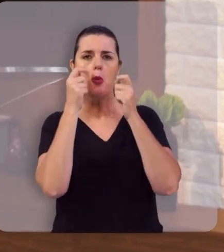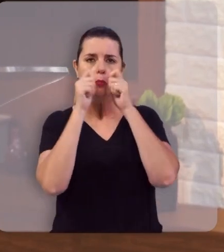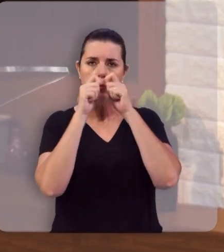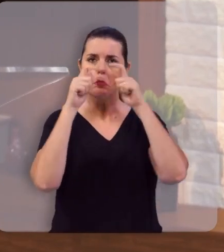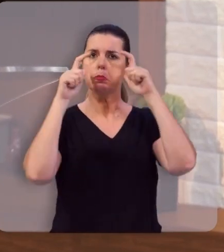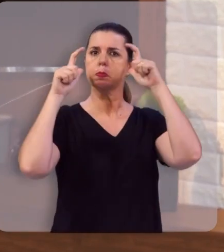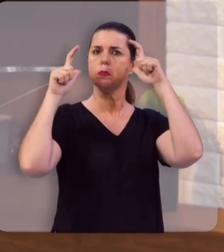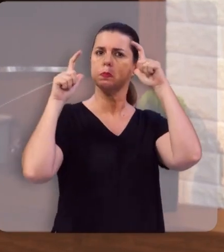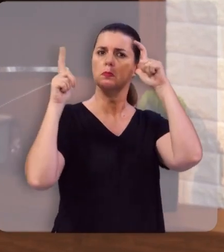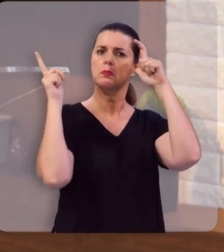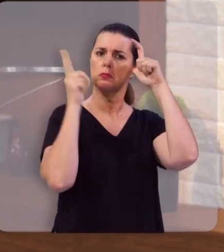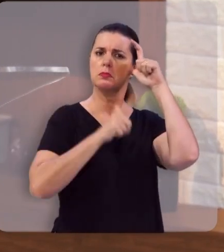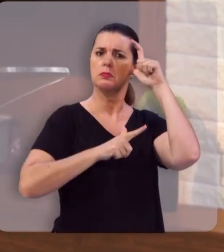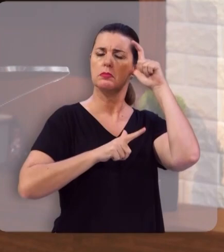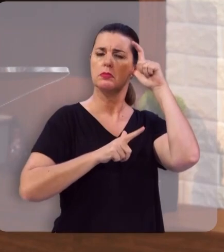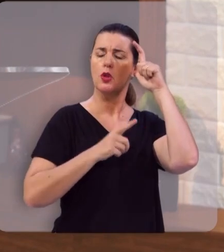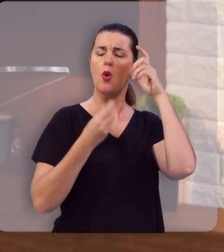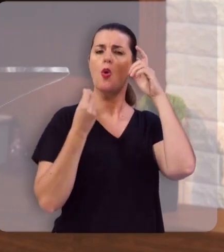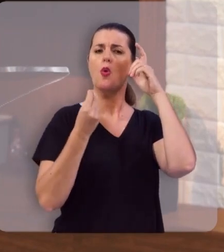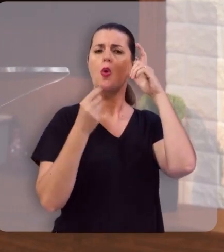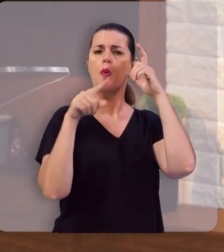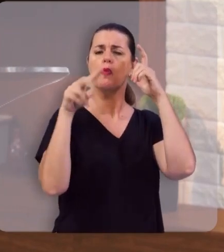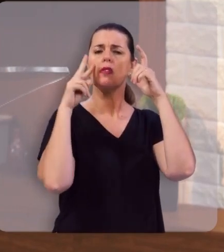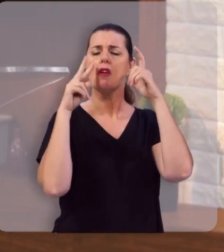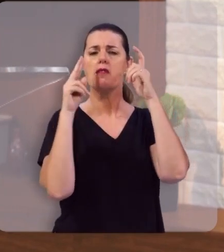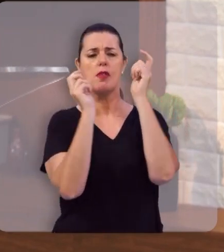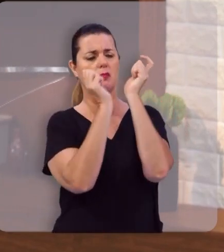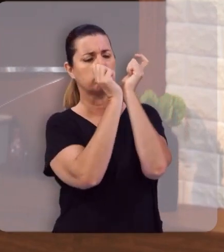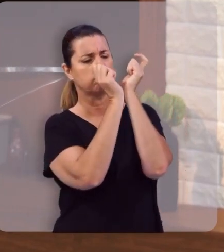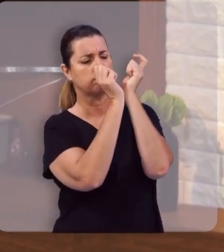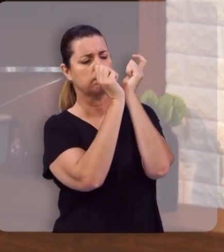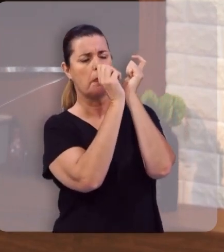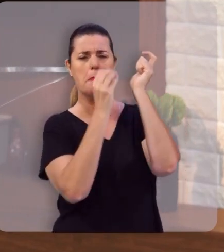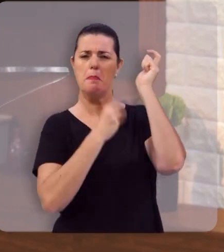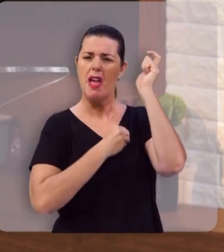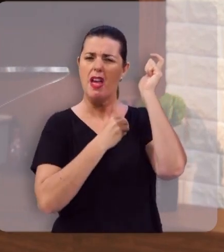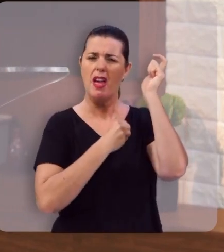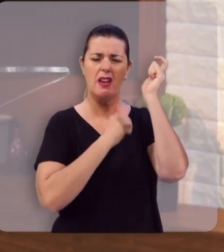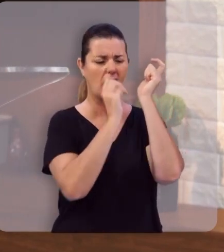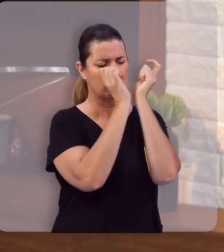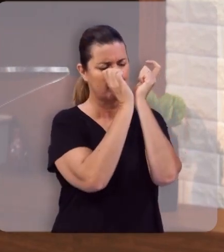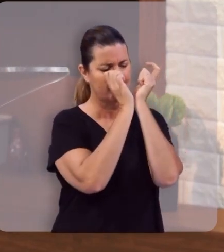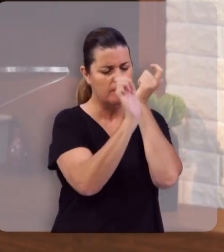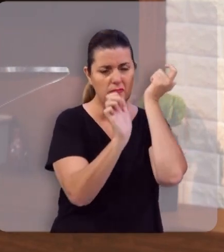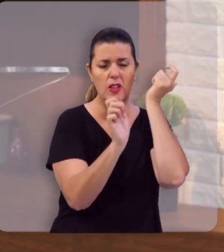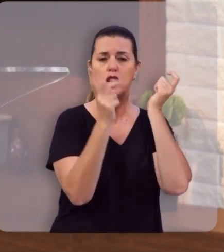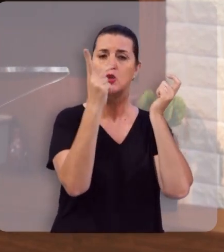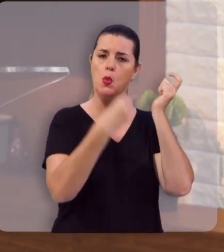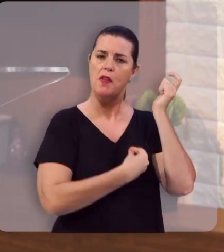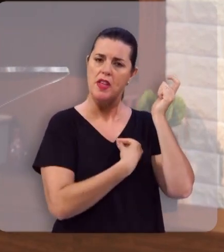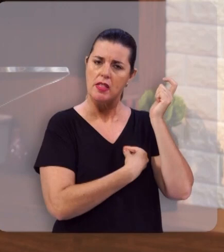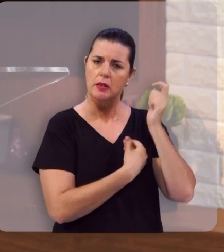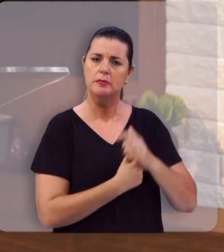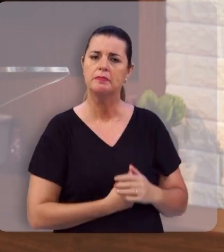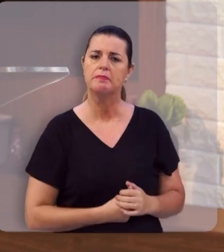abertos? De como você viu os grilhões do pecado sendo rompidos na sua